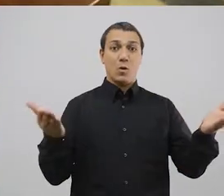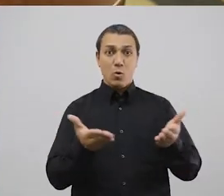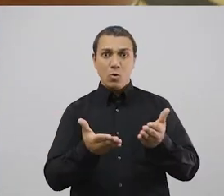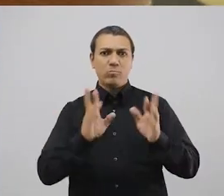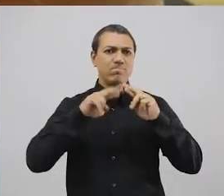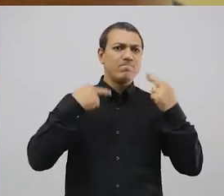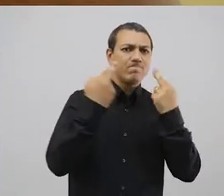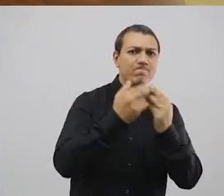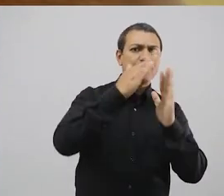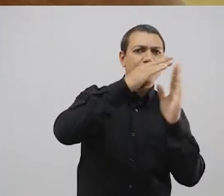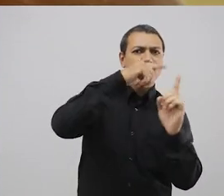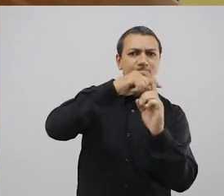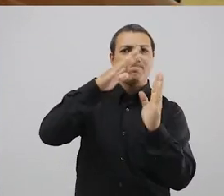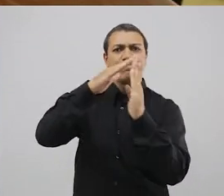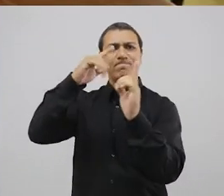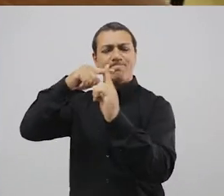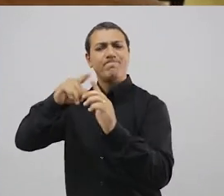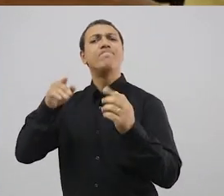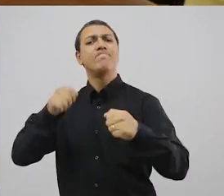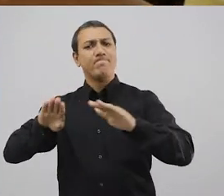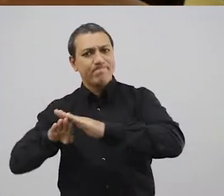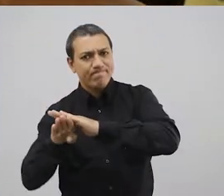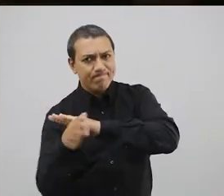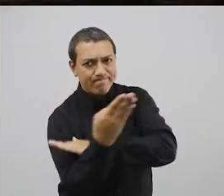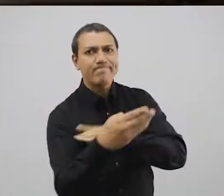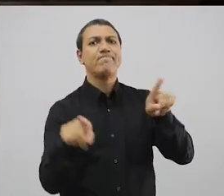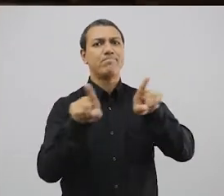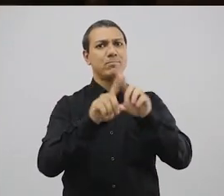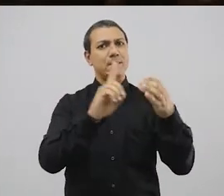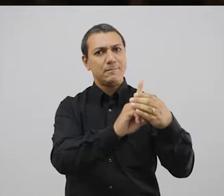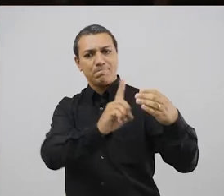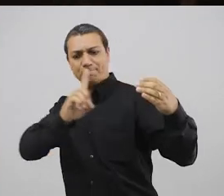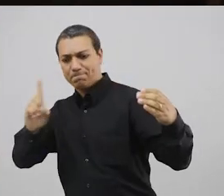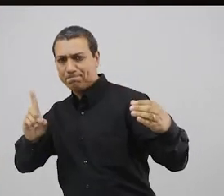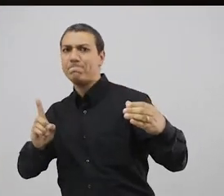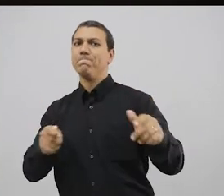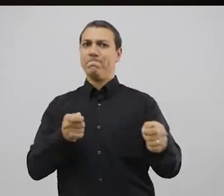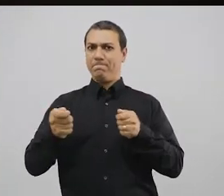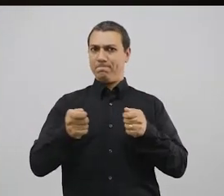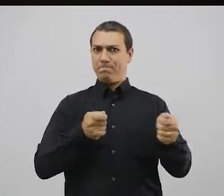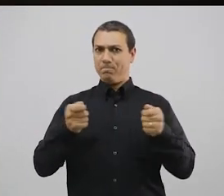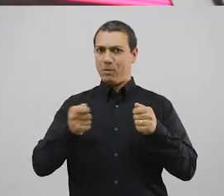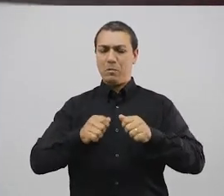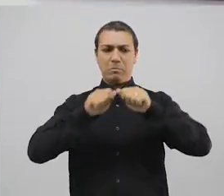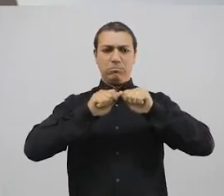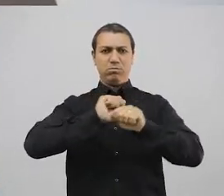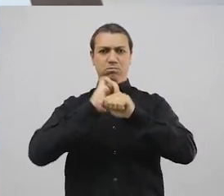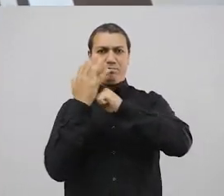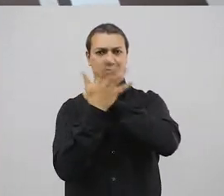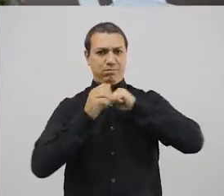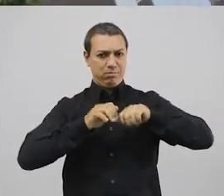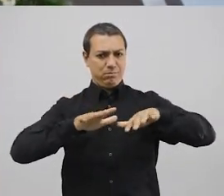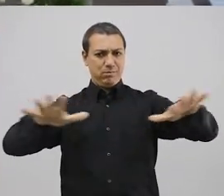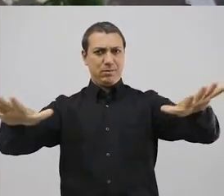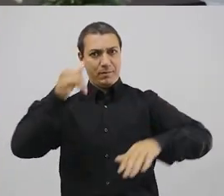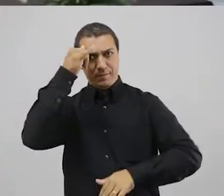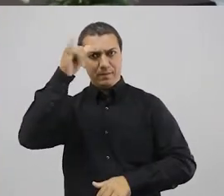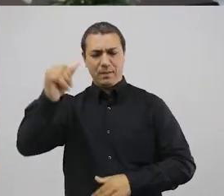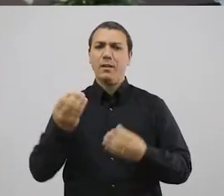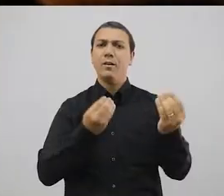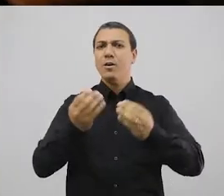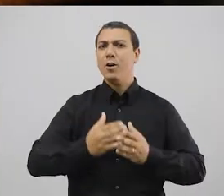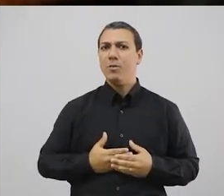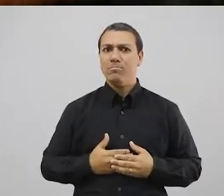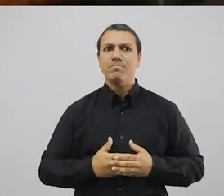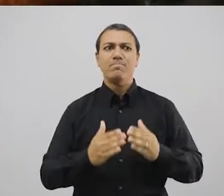as atividades religiosas também tiveram que se adaptar ao distanciamento controlado para conter a disseminação do